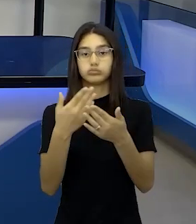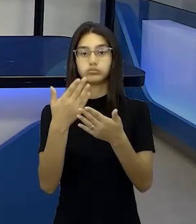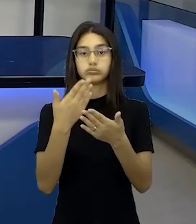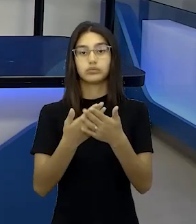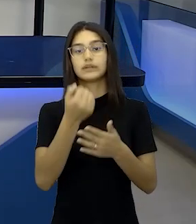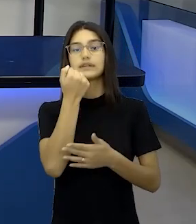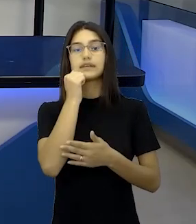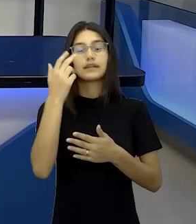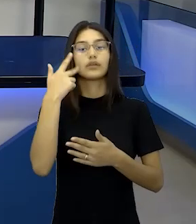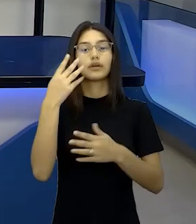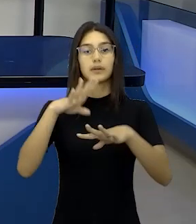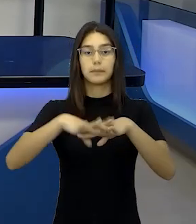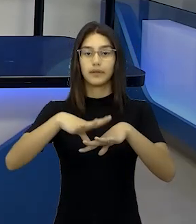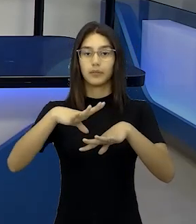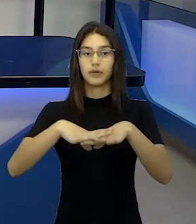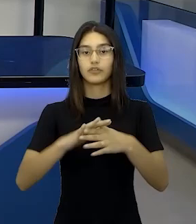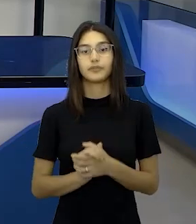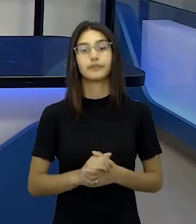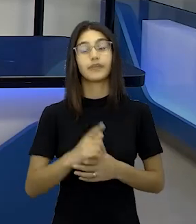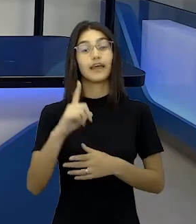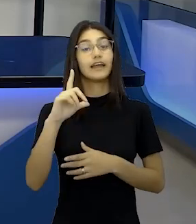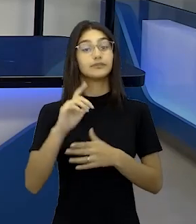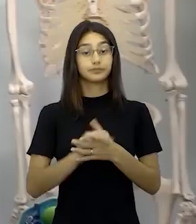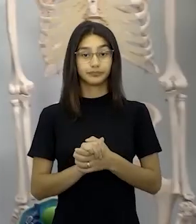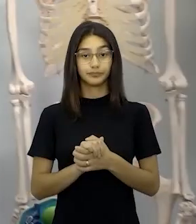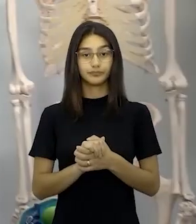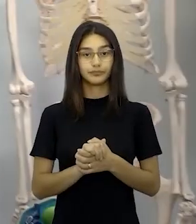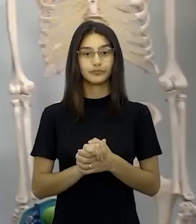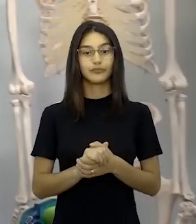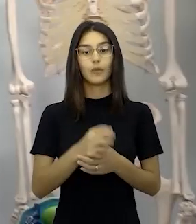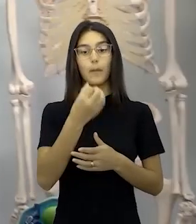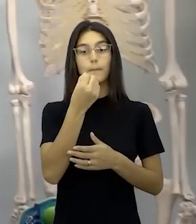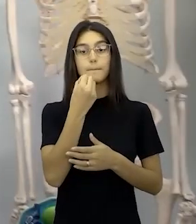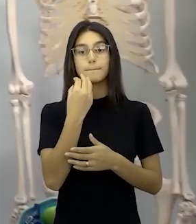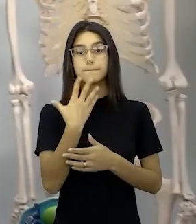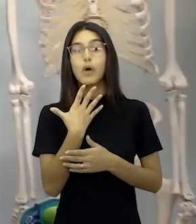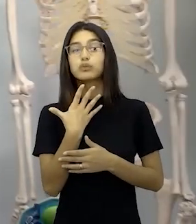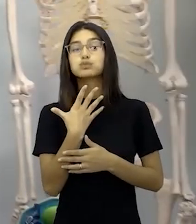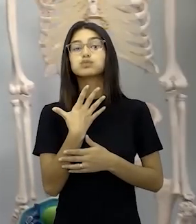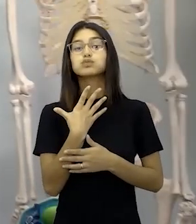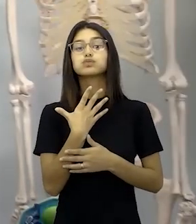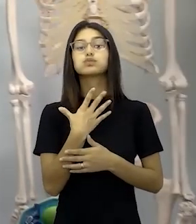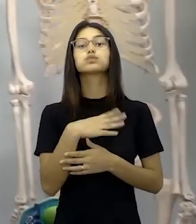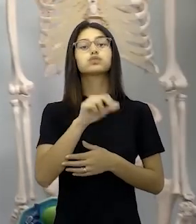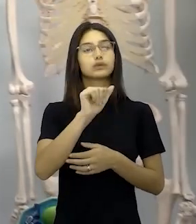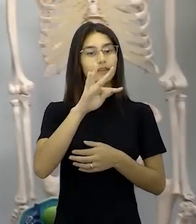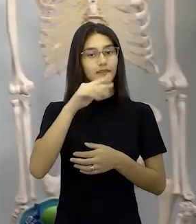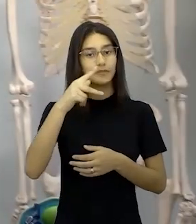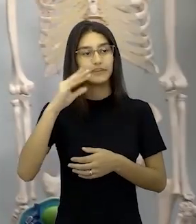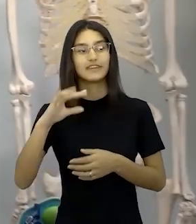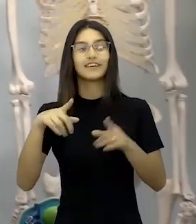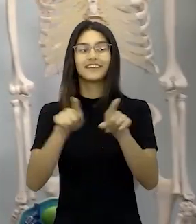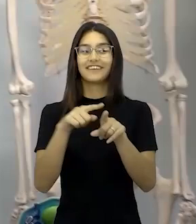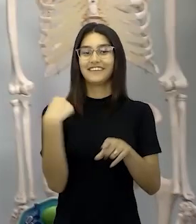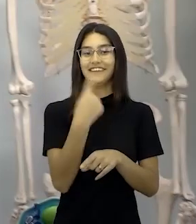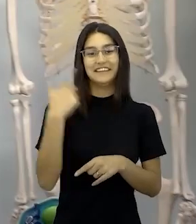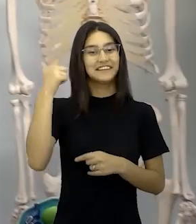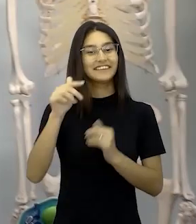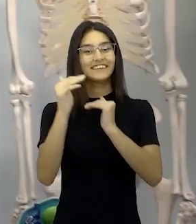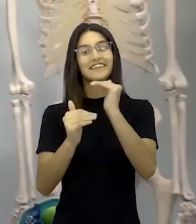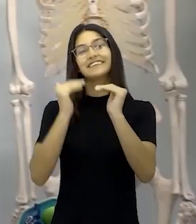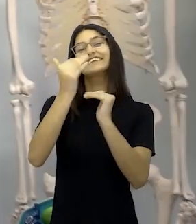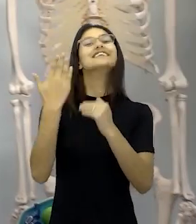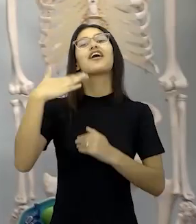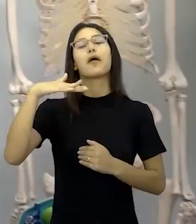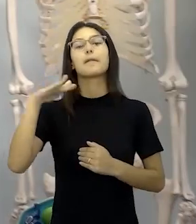Natureza e Matemática. Que tenham um bom proveito desse ATPC e que a gente consiga avançar cada